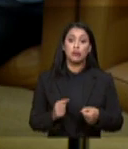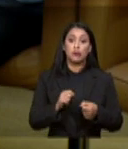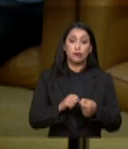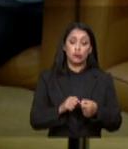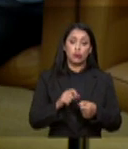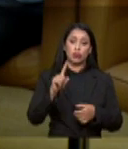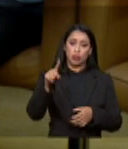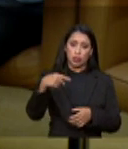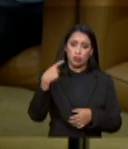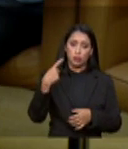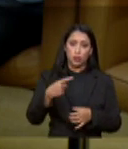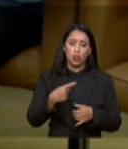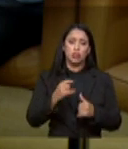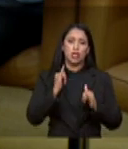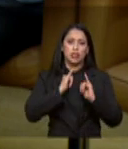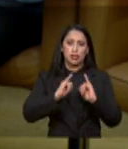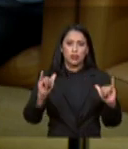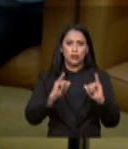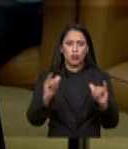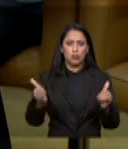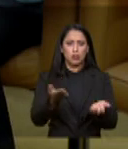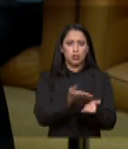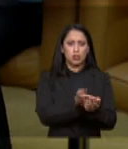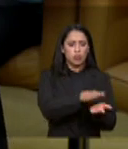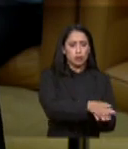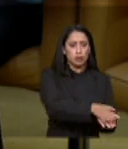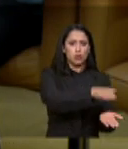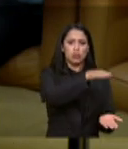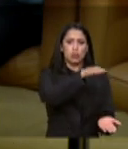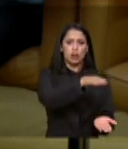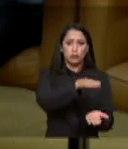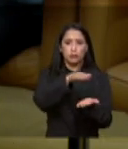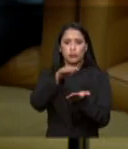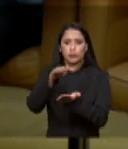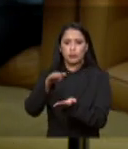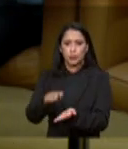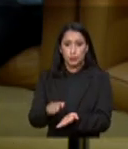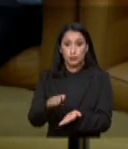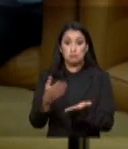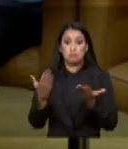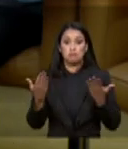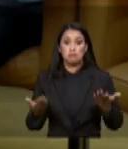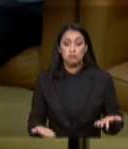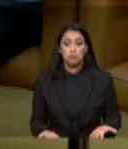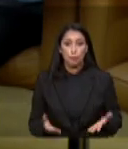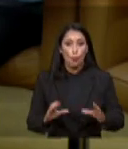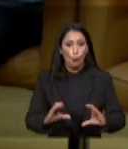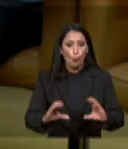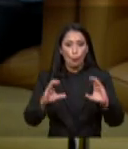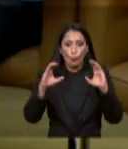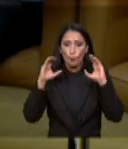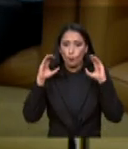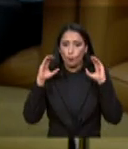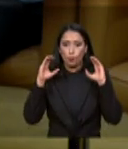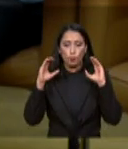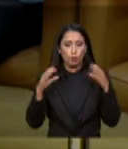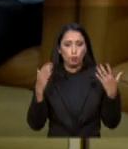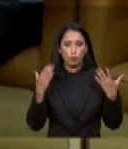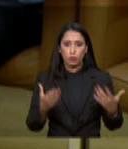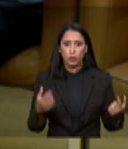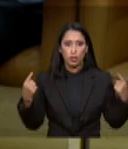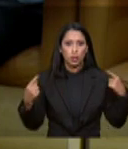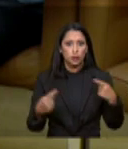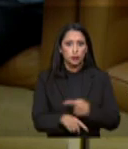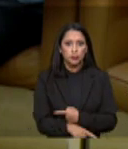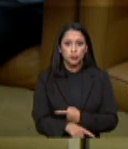corroborados pelas informações trazidas aos autos. Este completo estado de omissão e violação